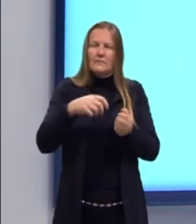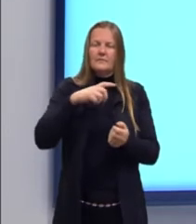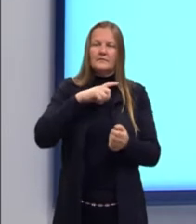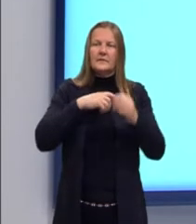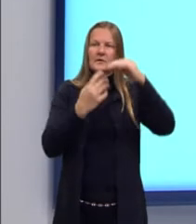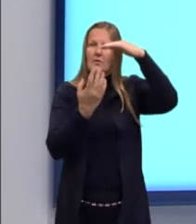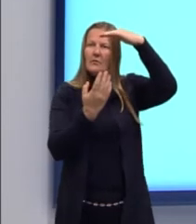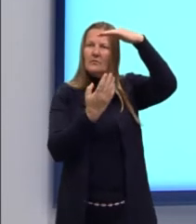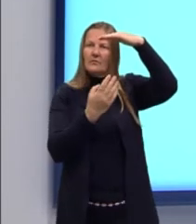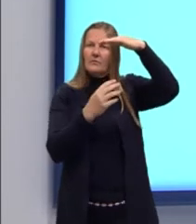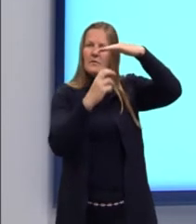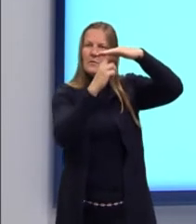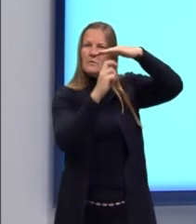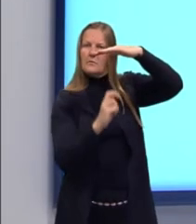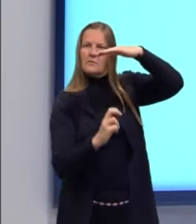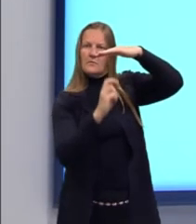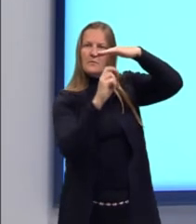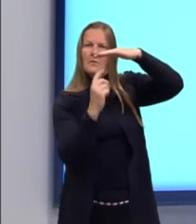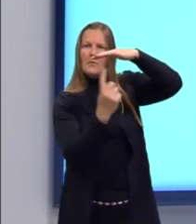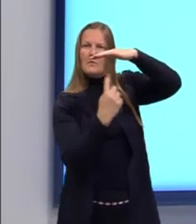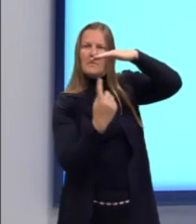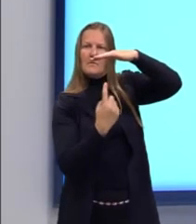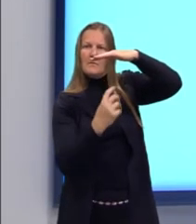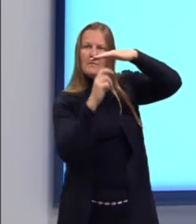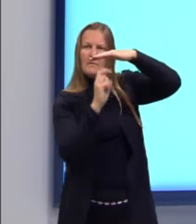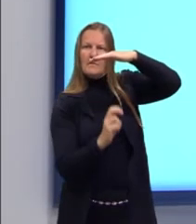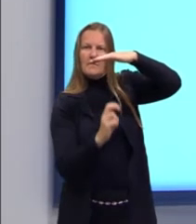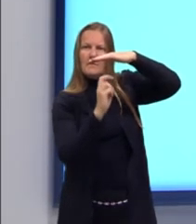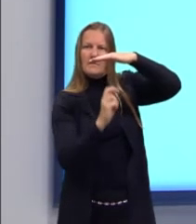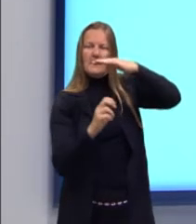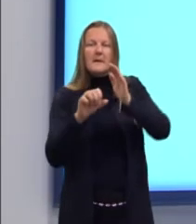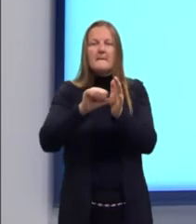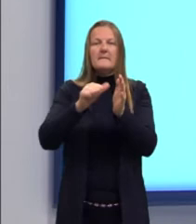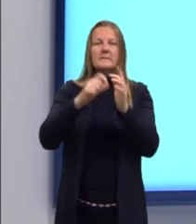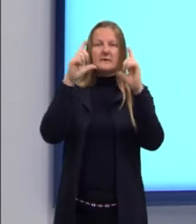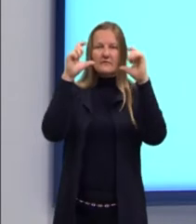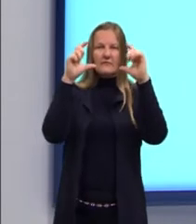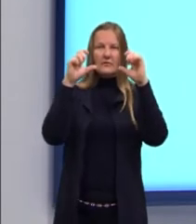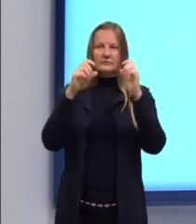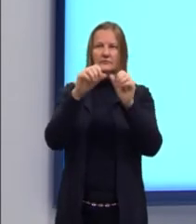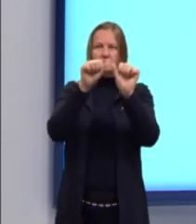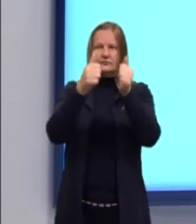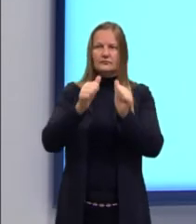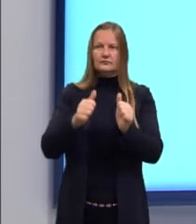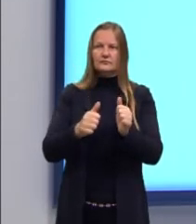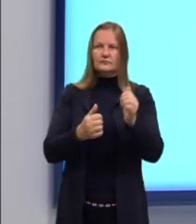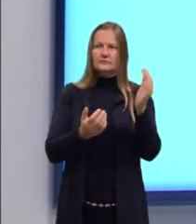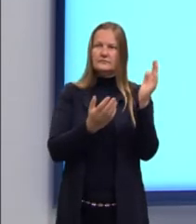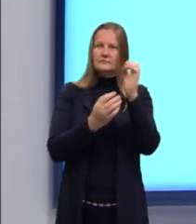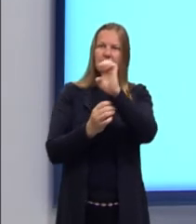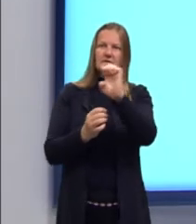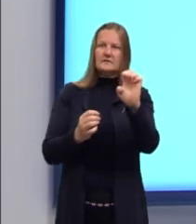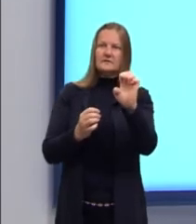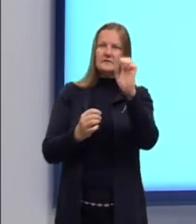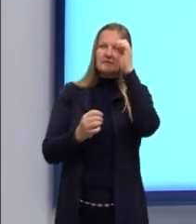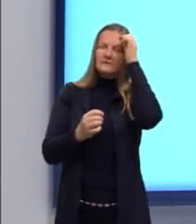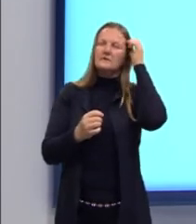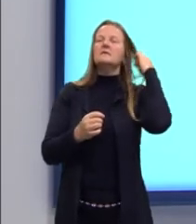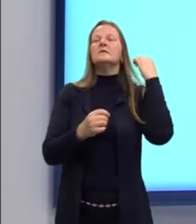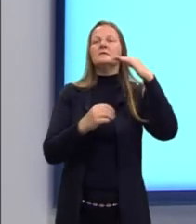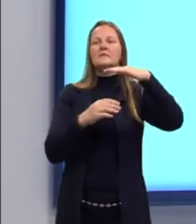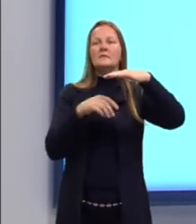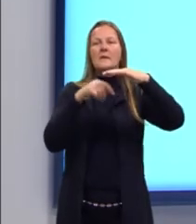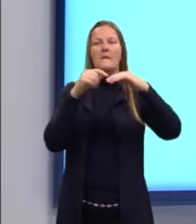figuras né nas nossas imagens A primeira imagem tá imagem aqui esquerda Ela seria a posição de